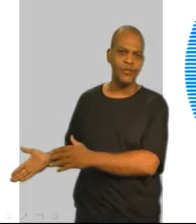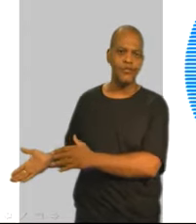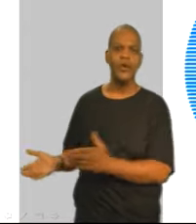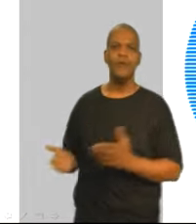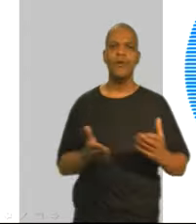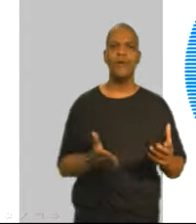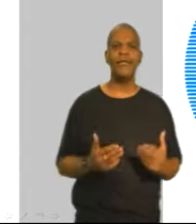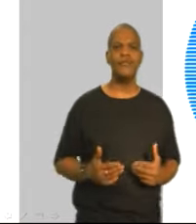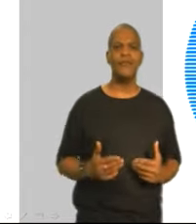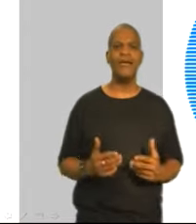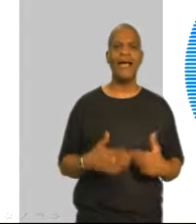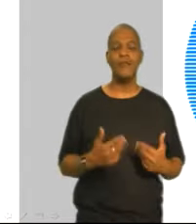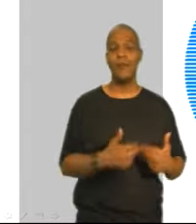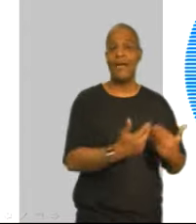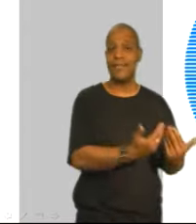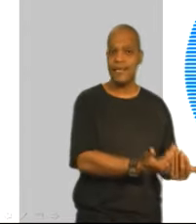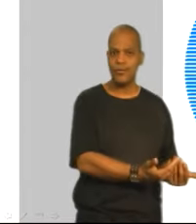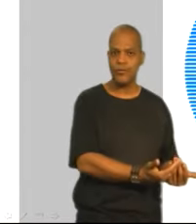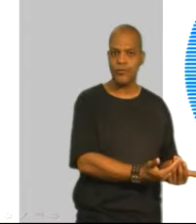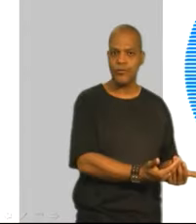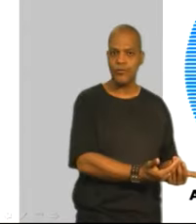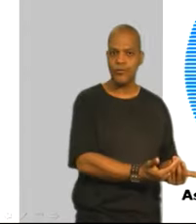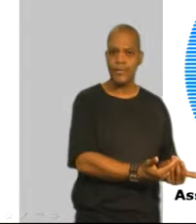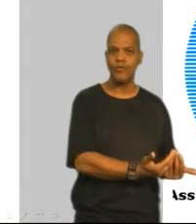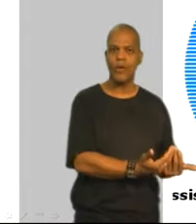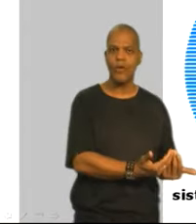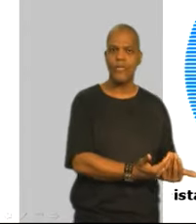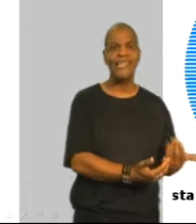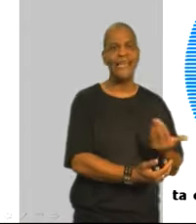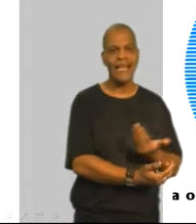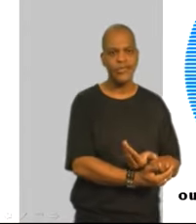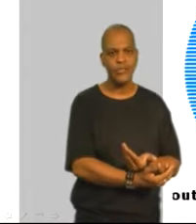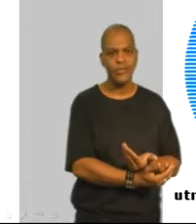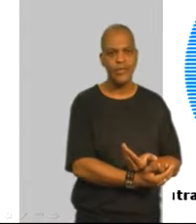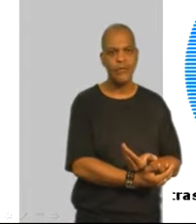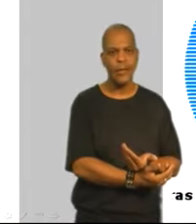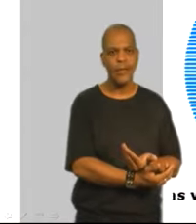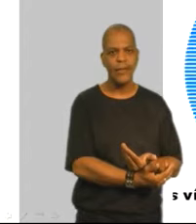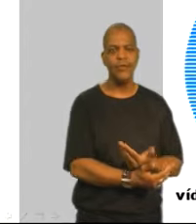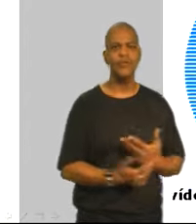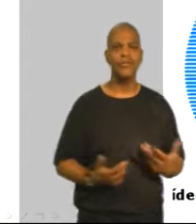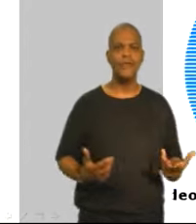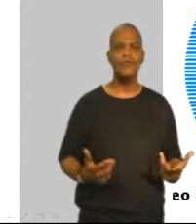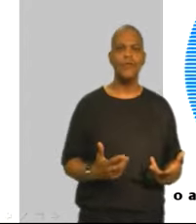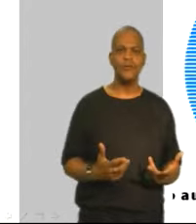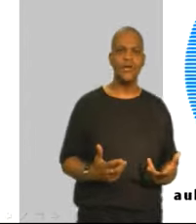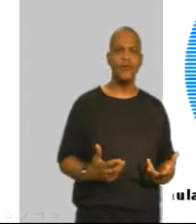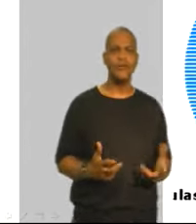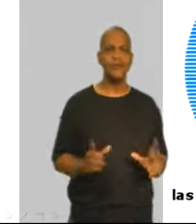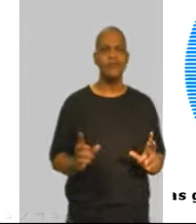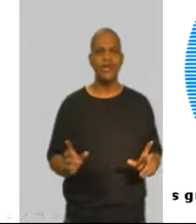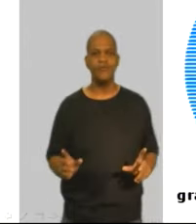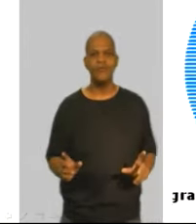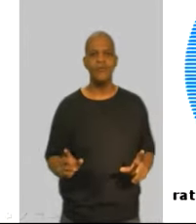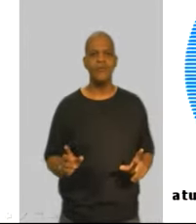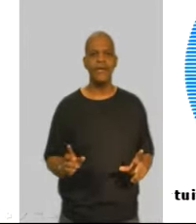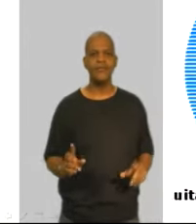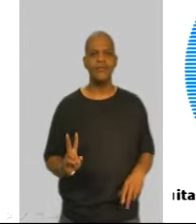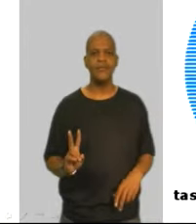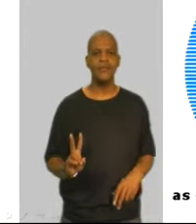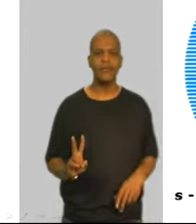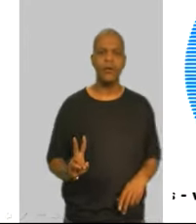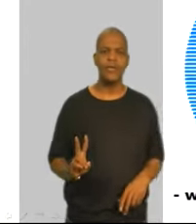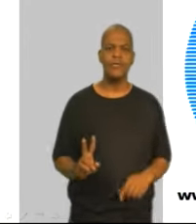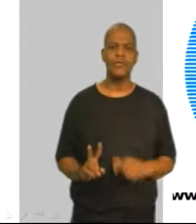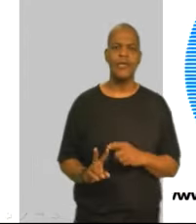faz parte disso, porque o Brasil é banhado pelo Atlântico, na sua costa leste, não é? Os Estados Unidos não. Os Estados Unidos é um